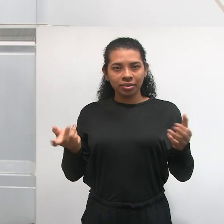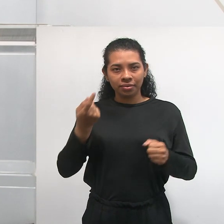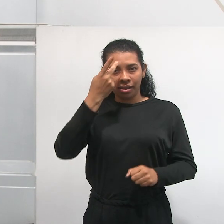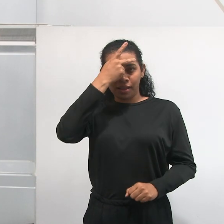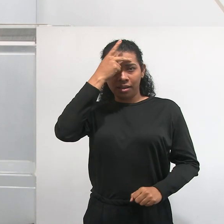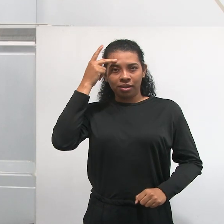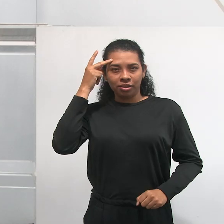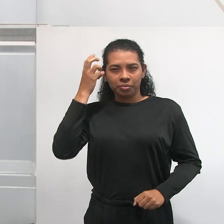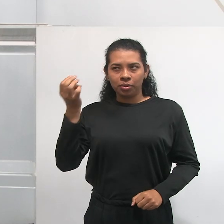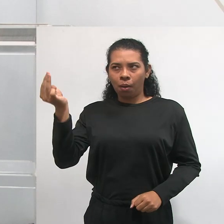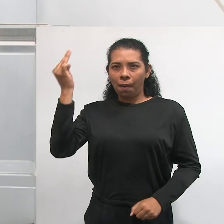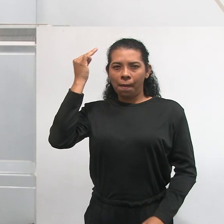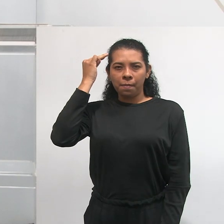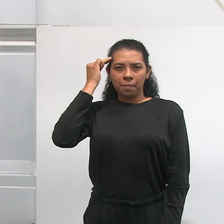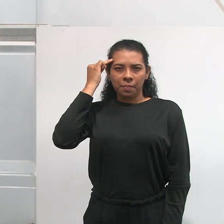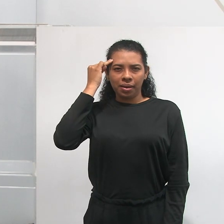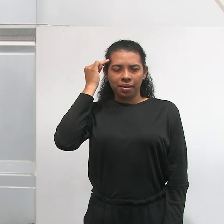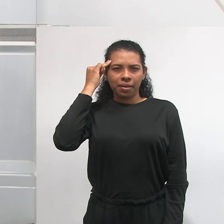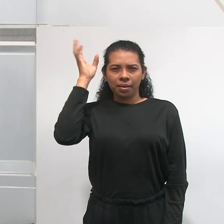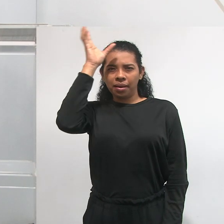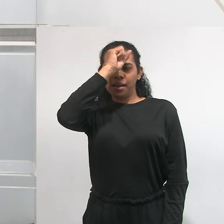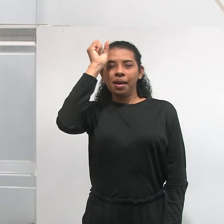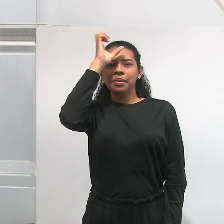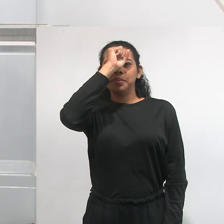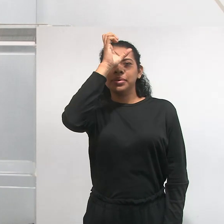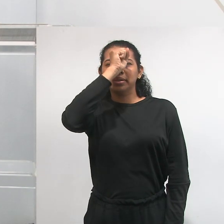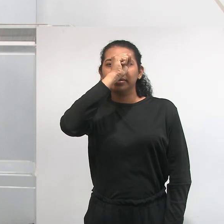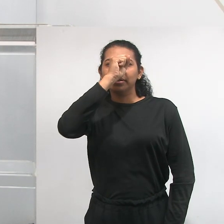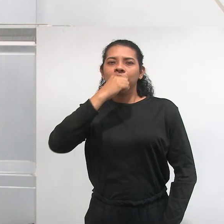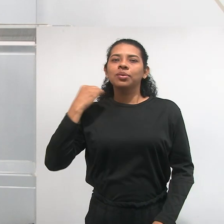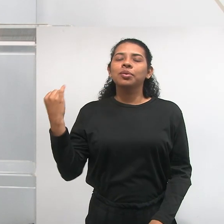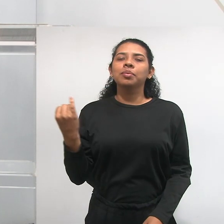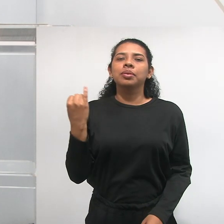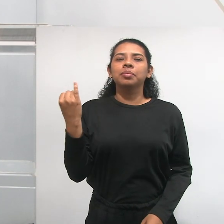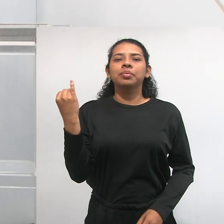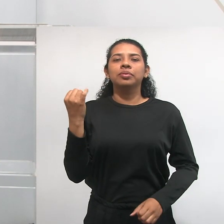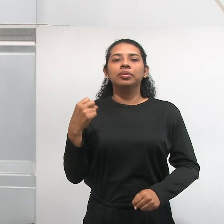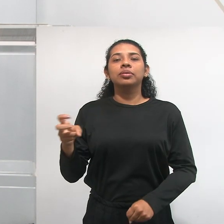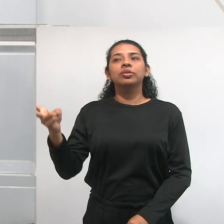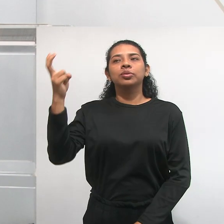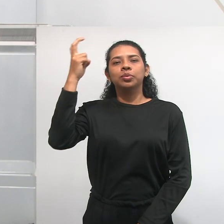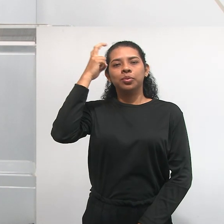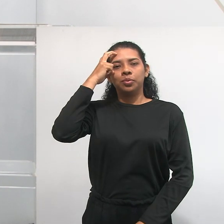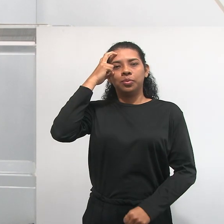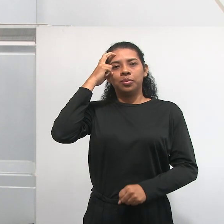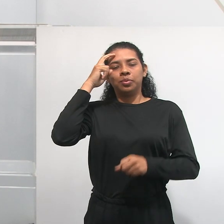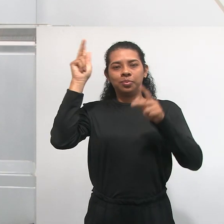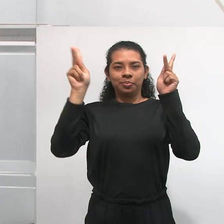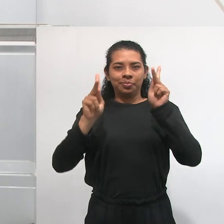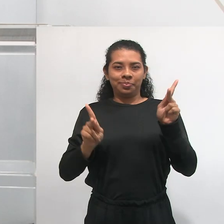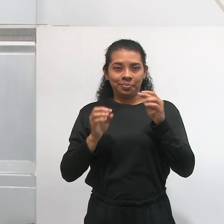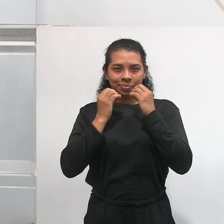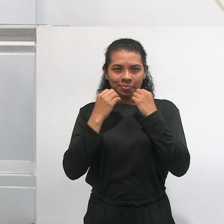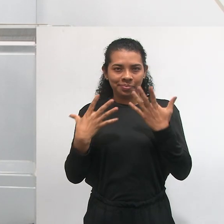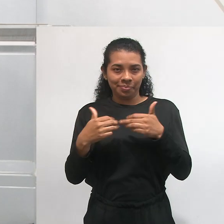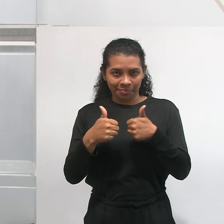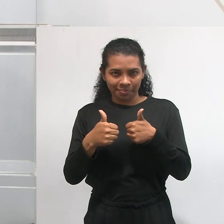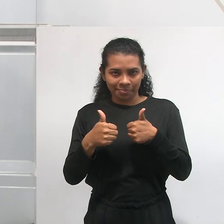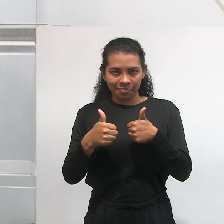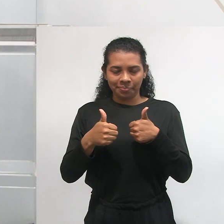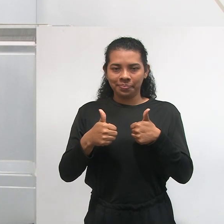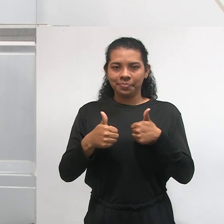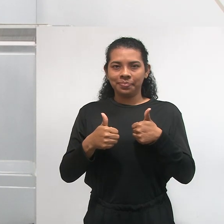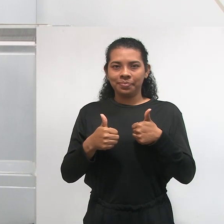pessoas a memorizarem de alguma forma o quanto é importante a temática da cultura de paz. Tudo bem?